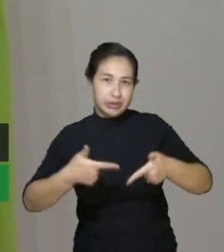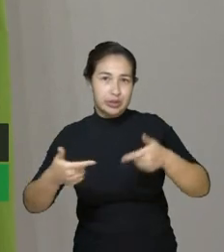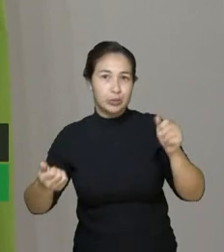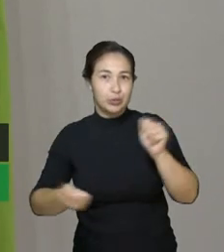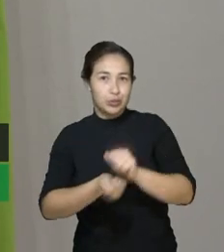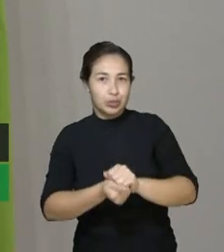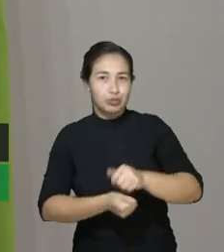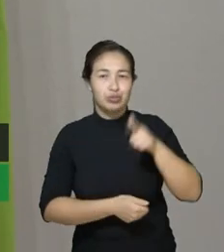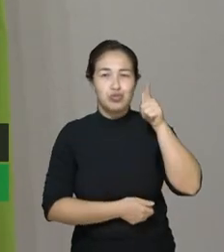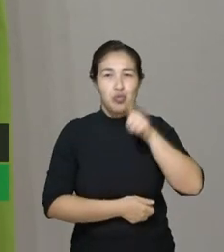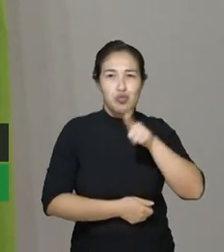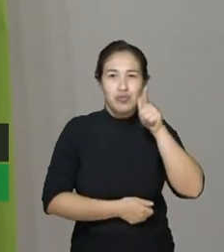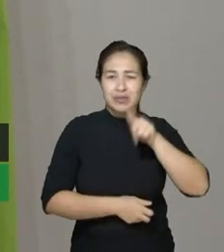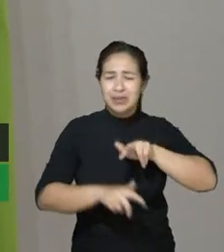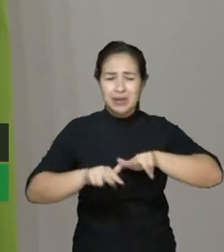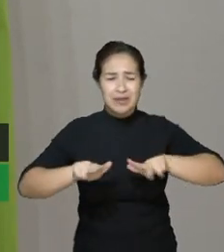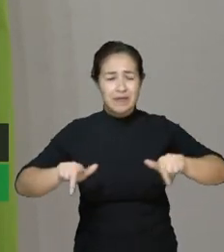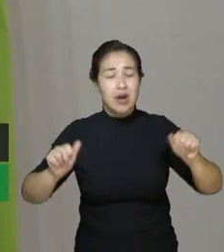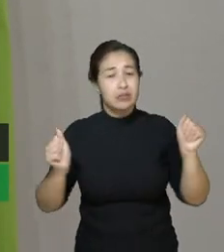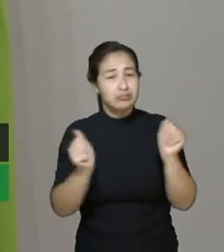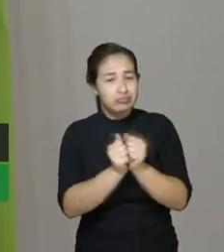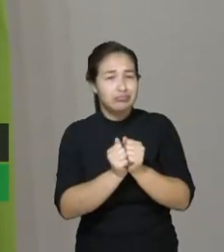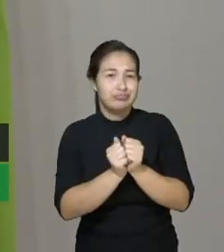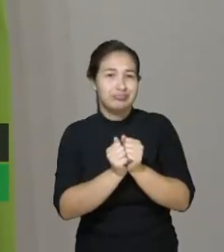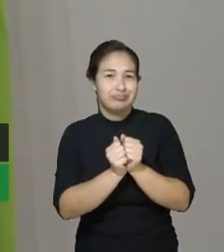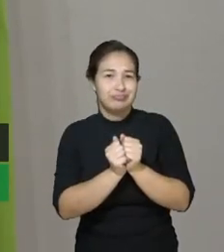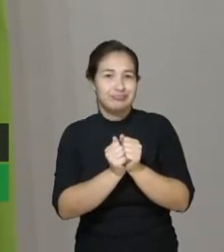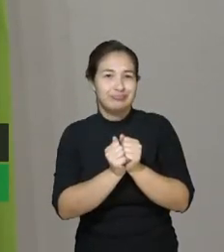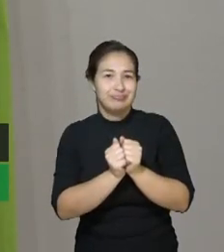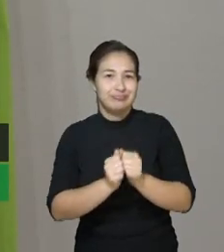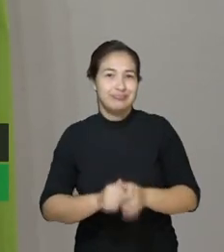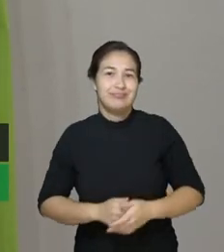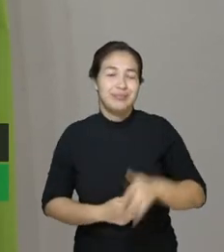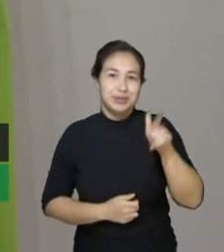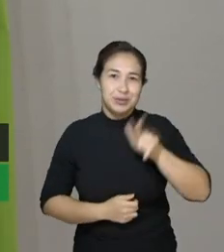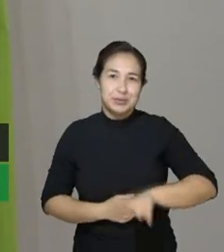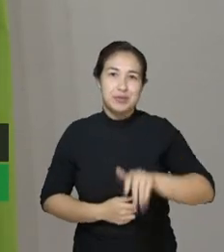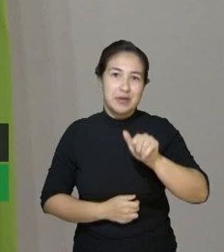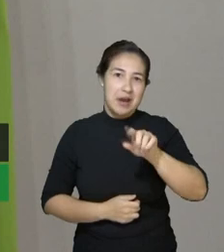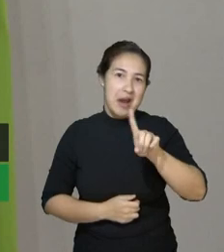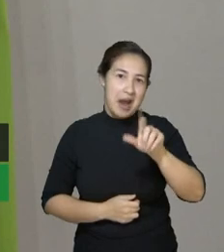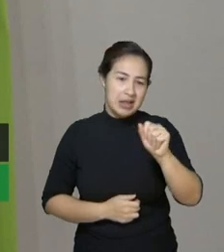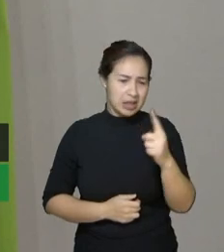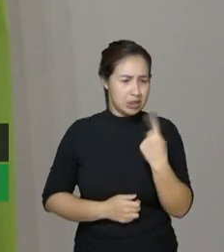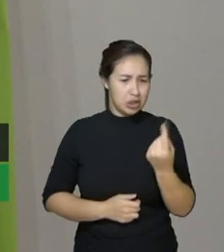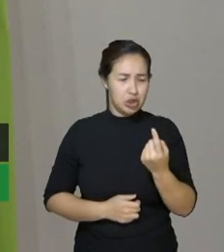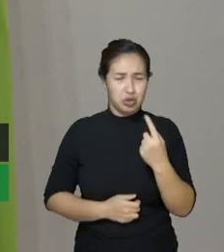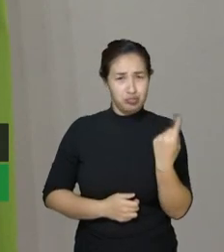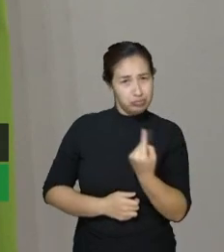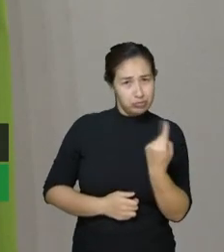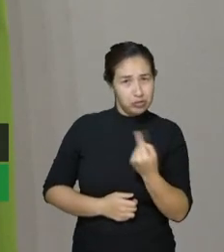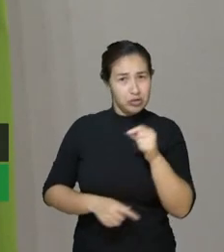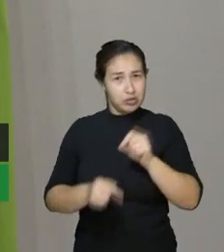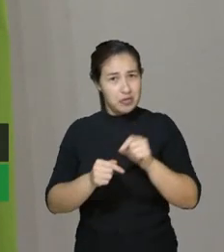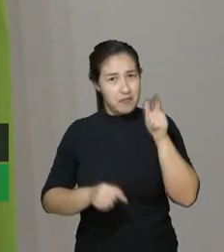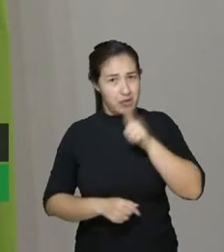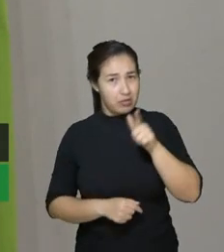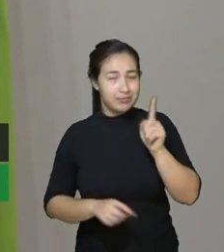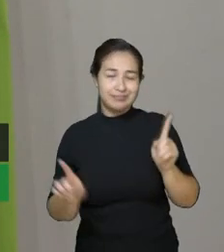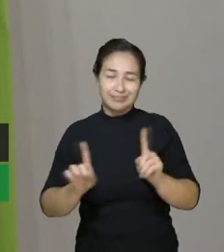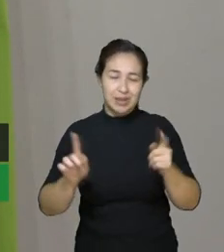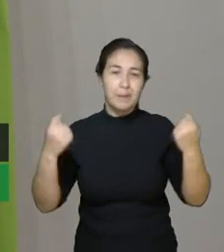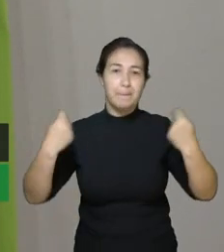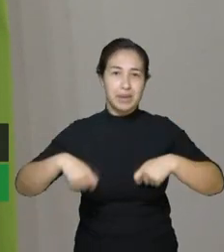conquistamos tudo em conjunto. Mais uma vez, como disse a deputada Ada, ninguém faz nada sozinho, né, deputado Milton? A gente